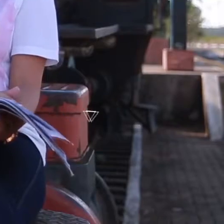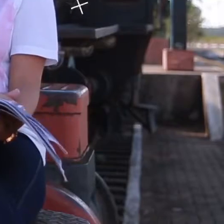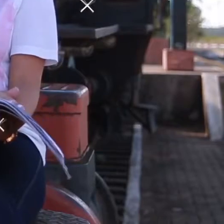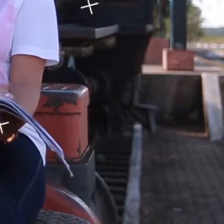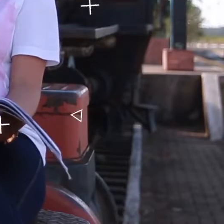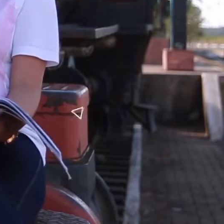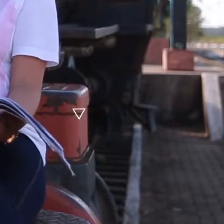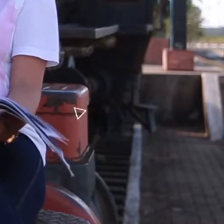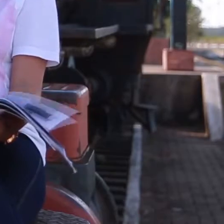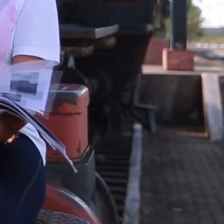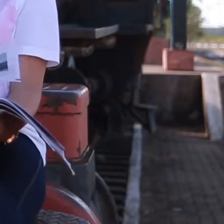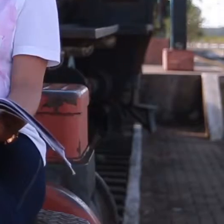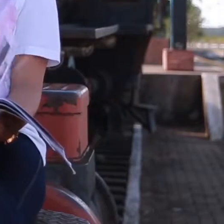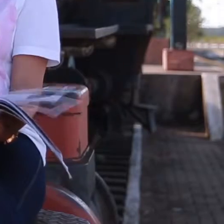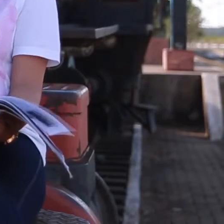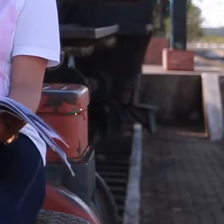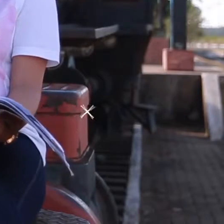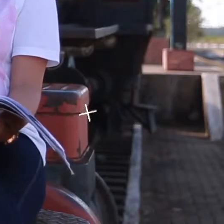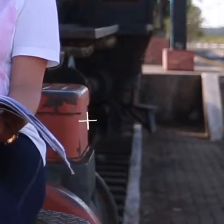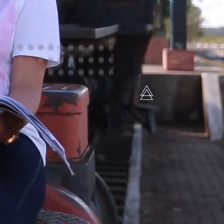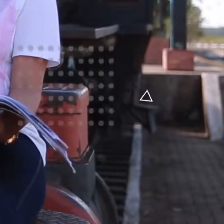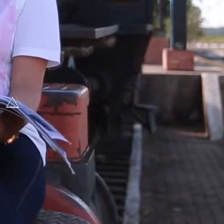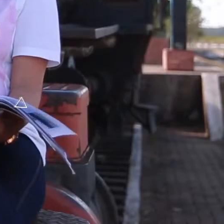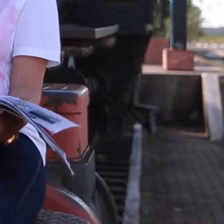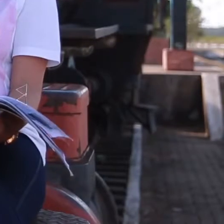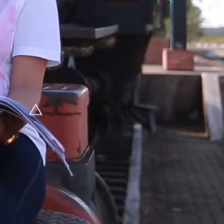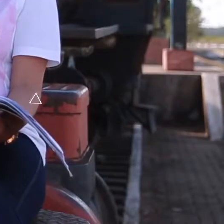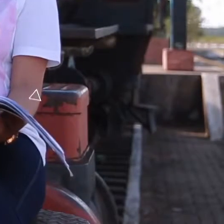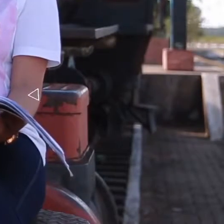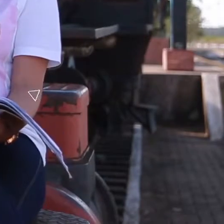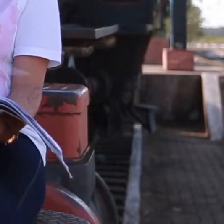E aí E